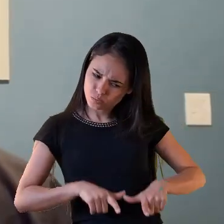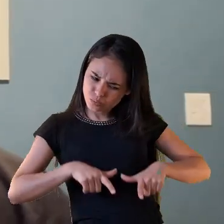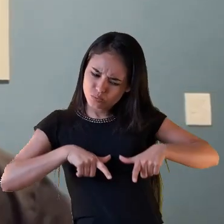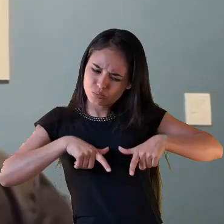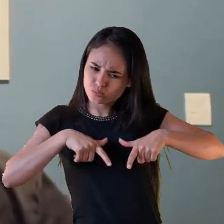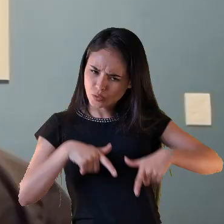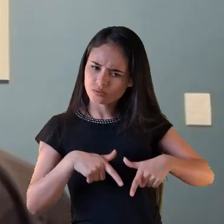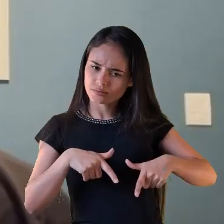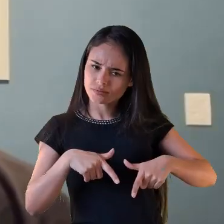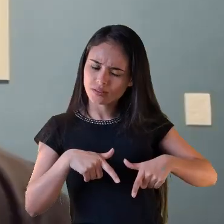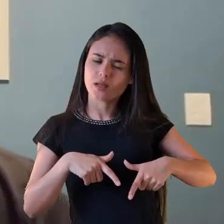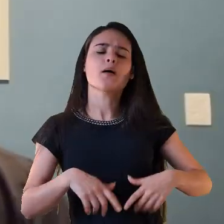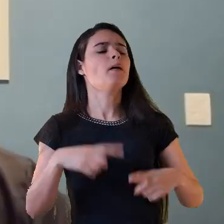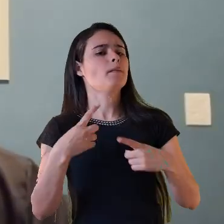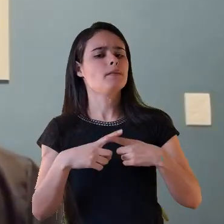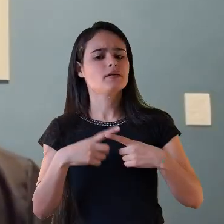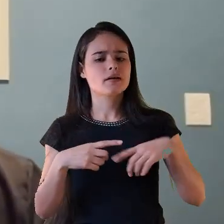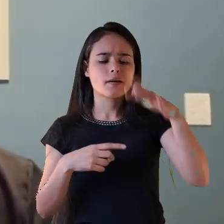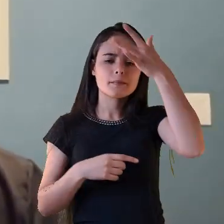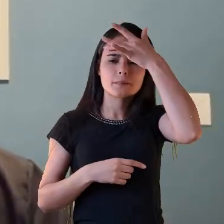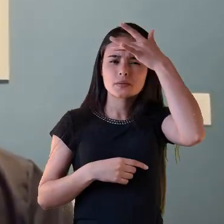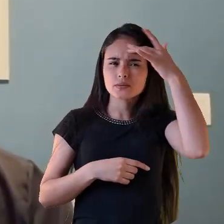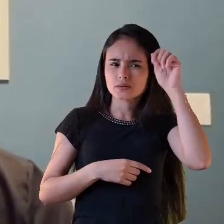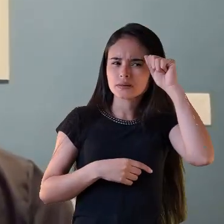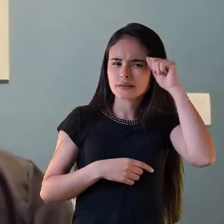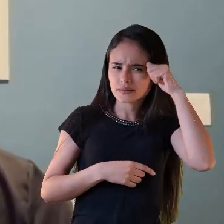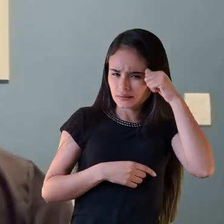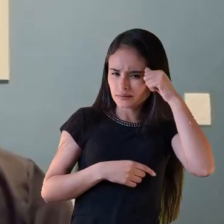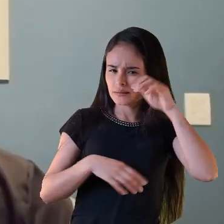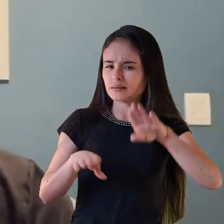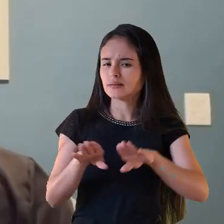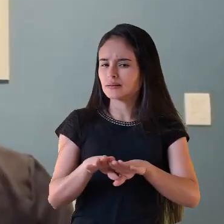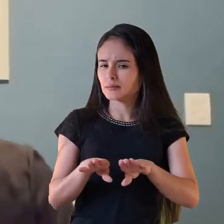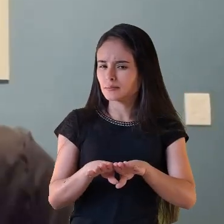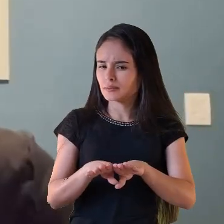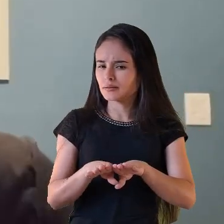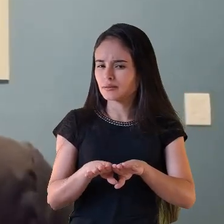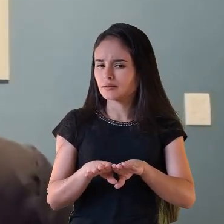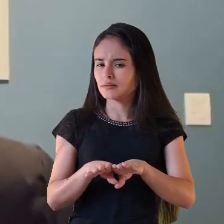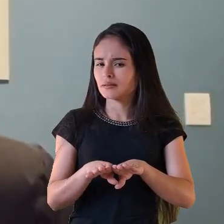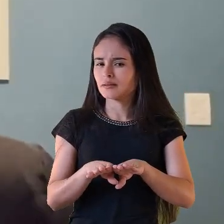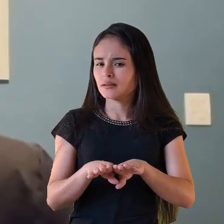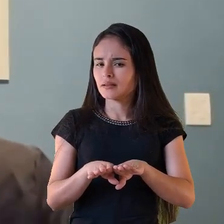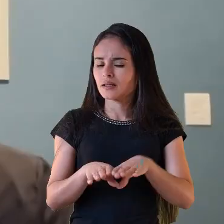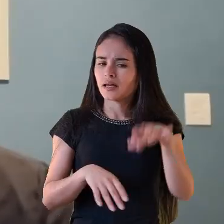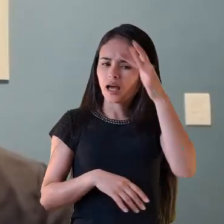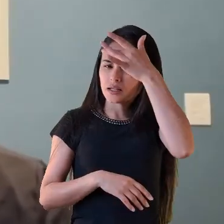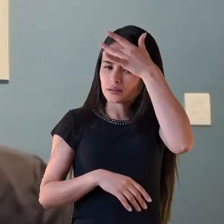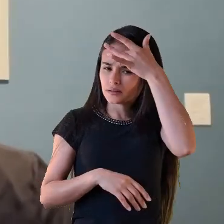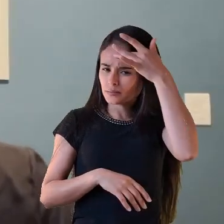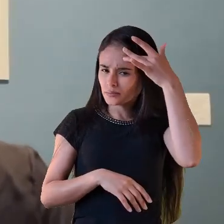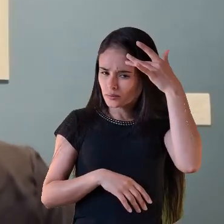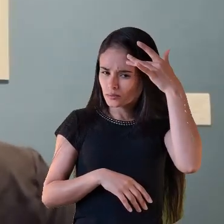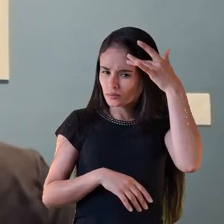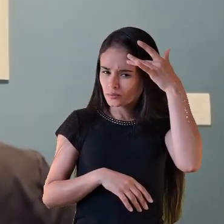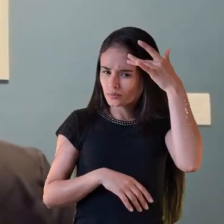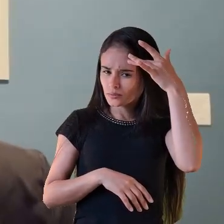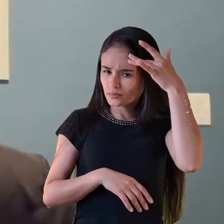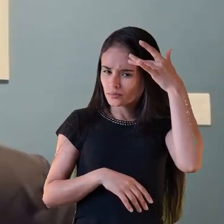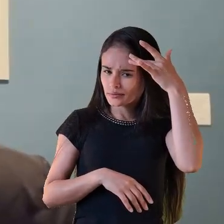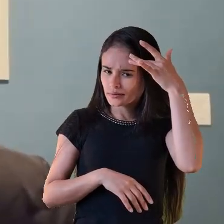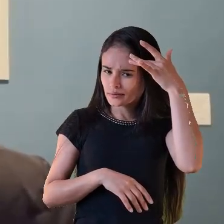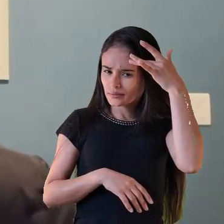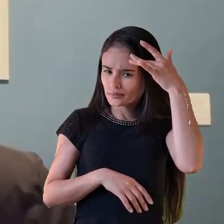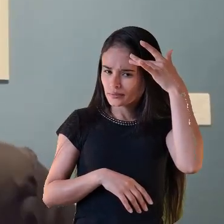negras e pessoas brancas também, esforço que as pessoas têm feito há muito tempo para recuperar uma história do Brasil que não se